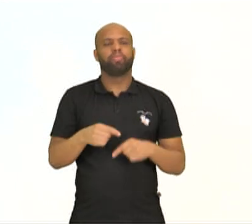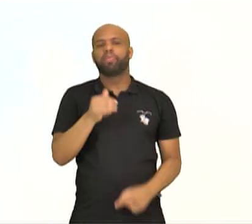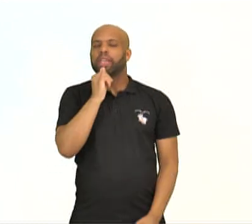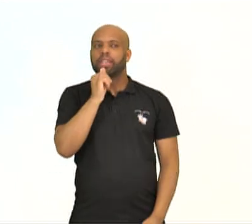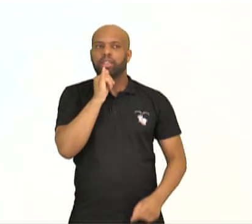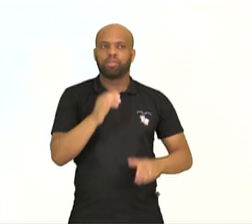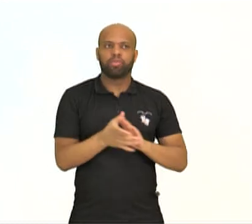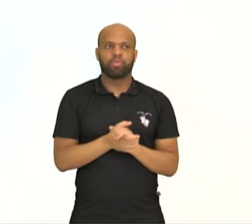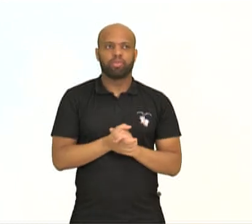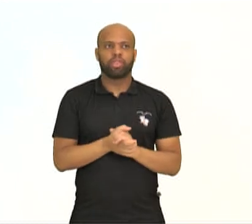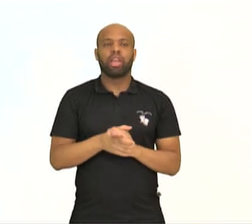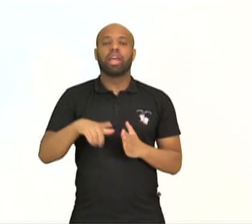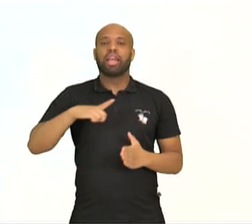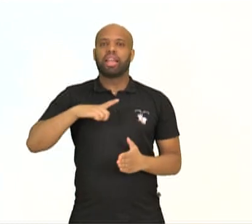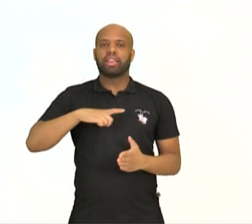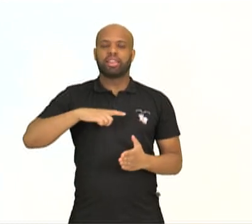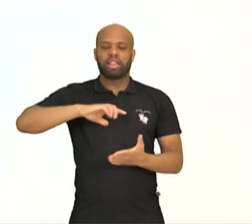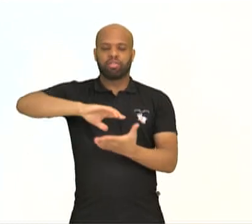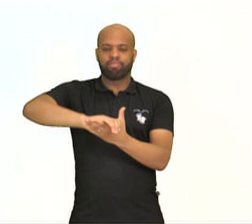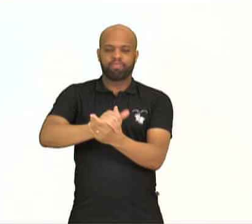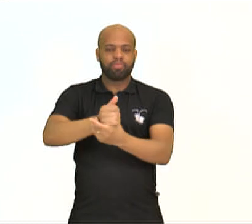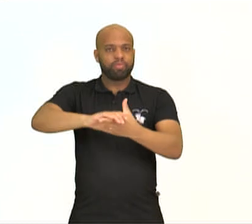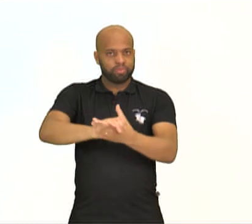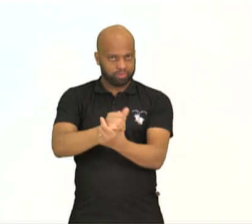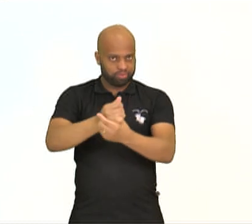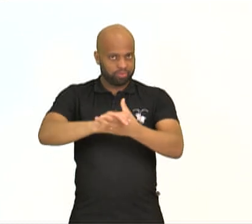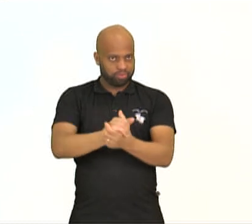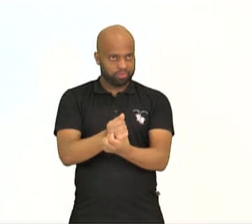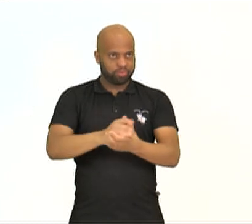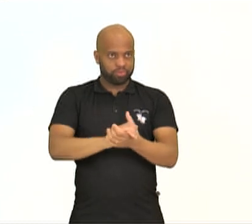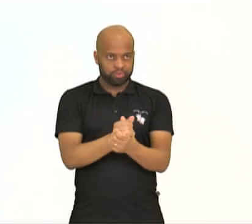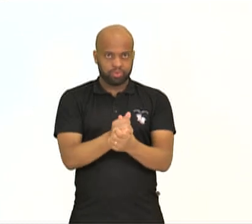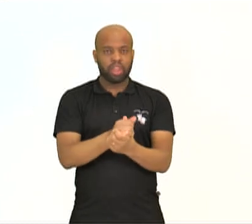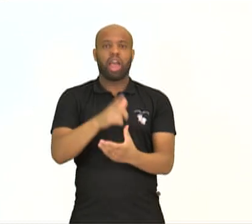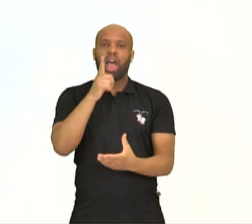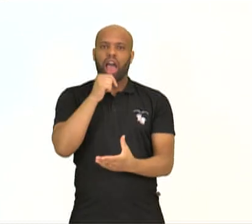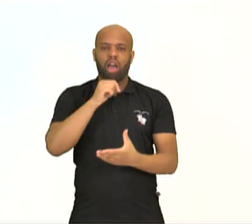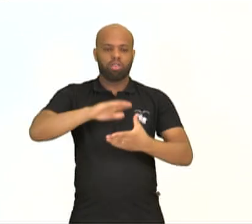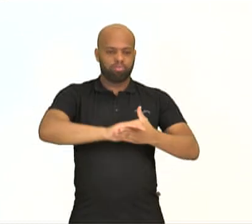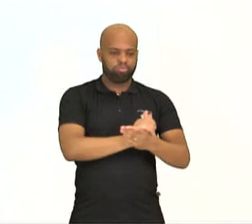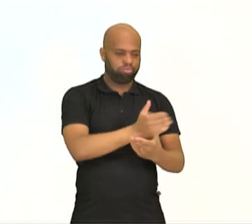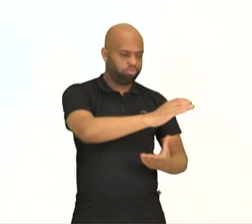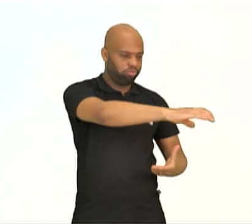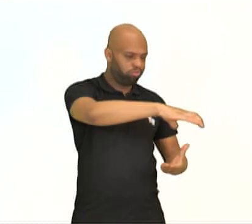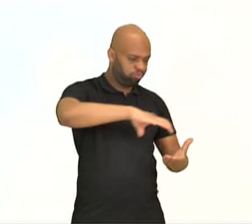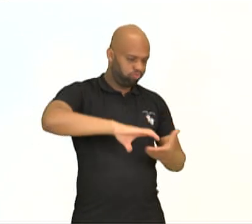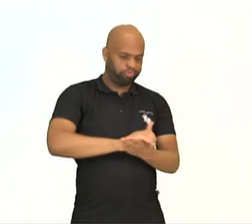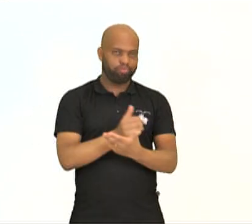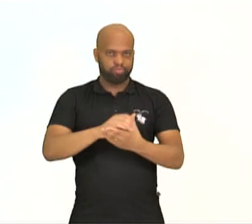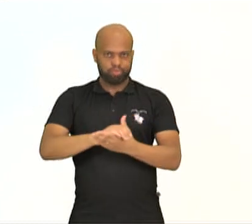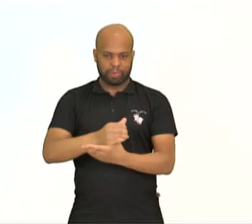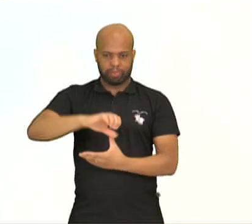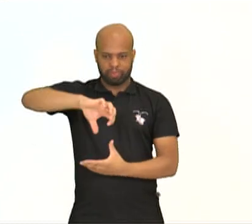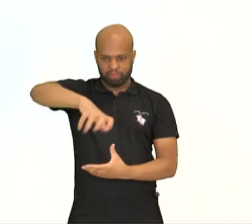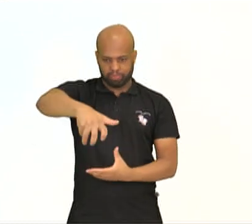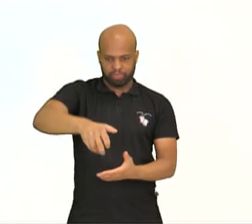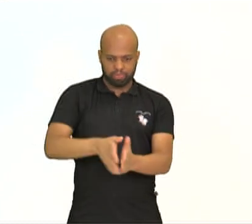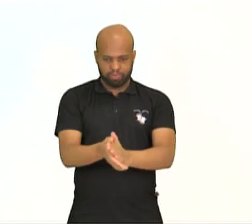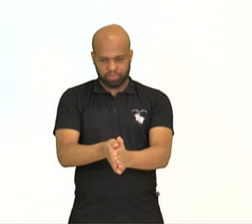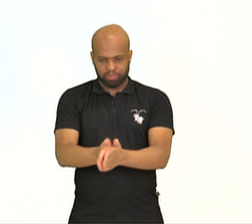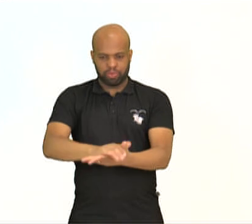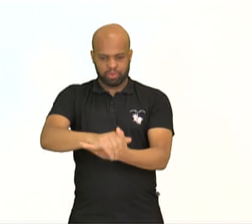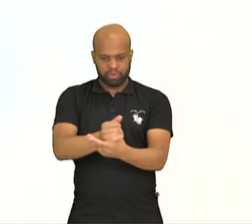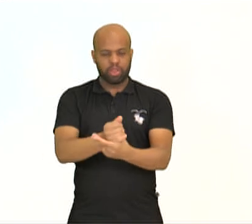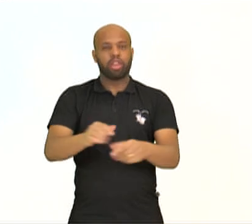por exemplo, a higienização das mãos com água, com sabão, o uso correto